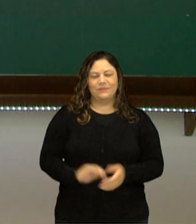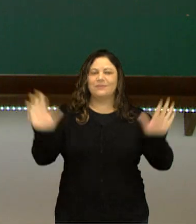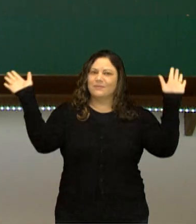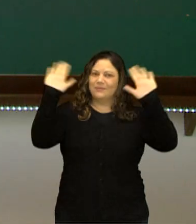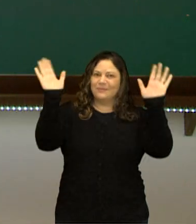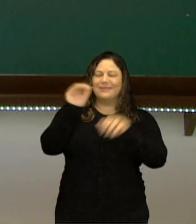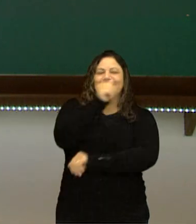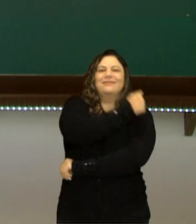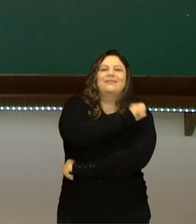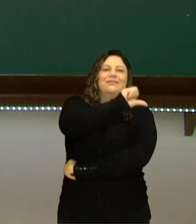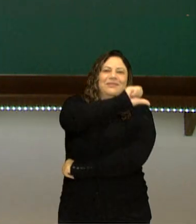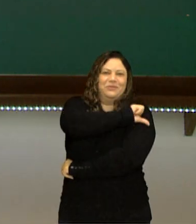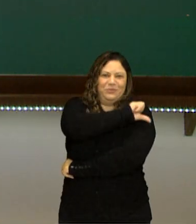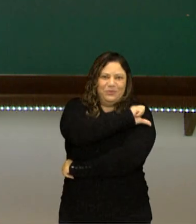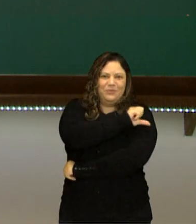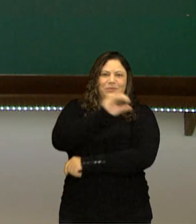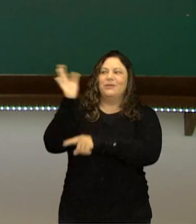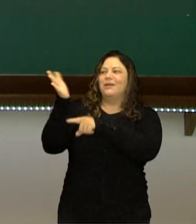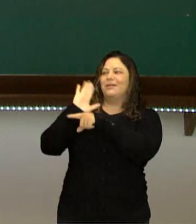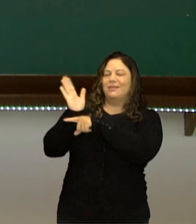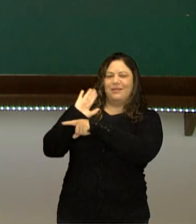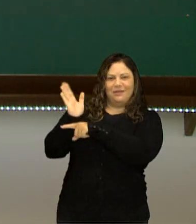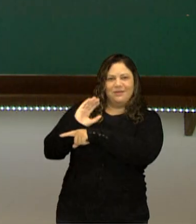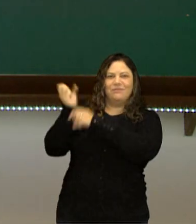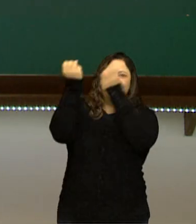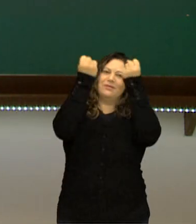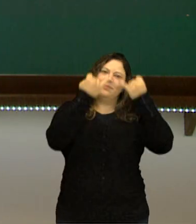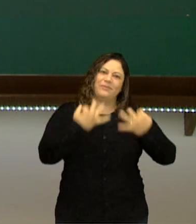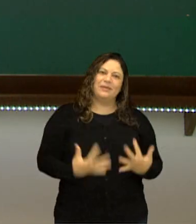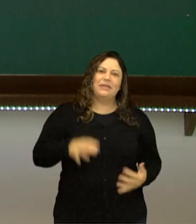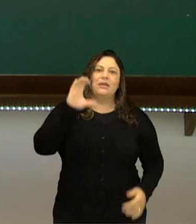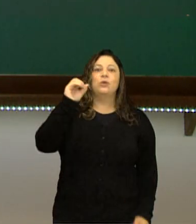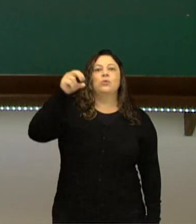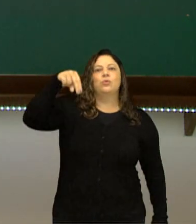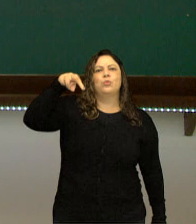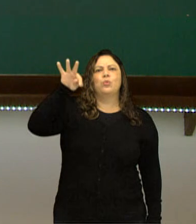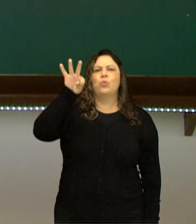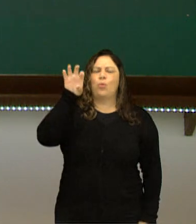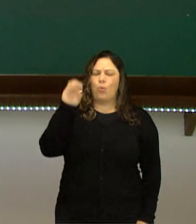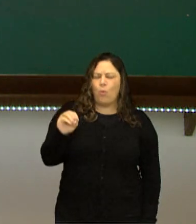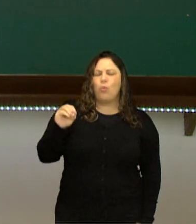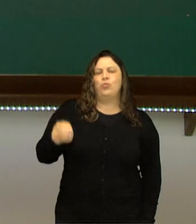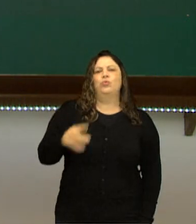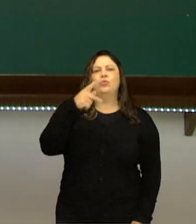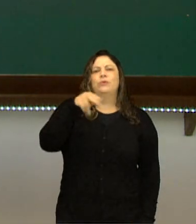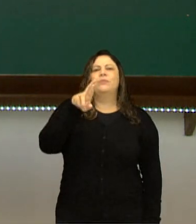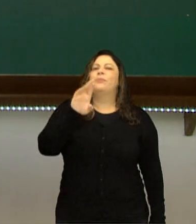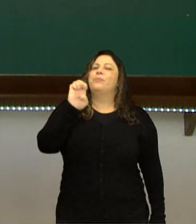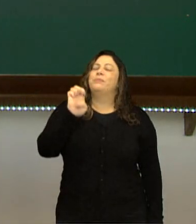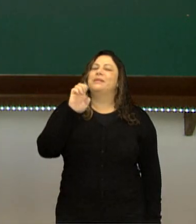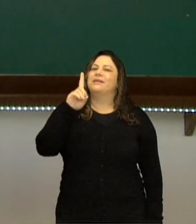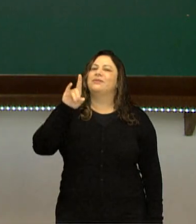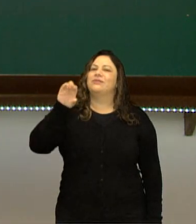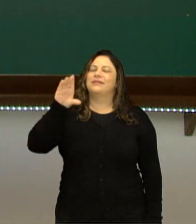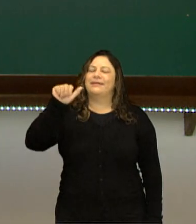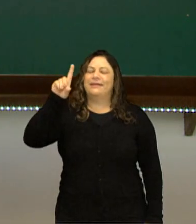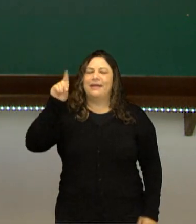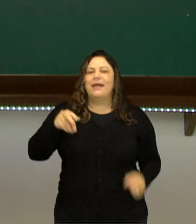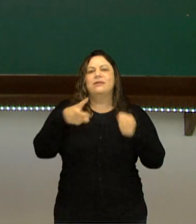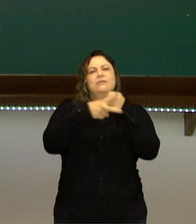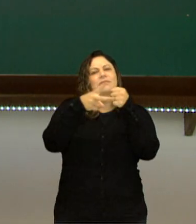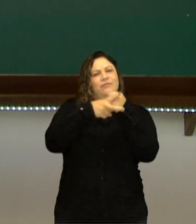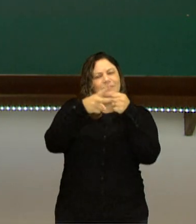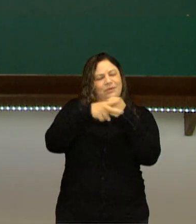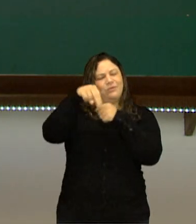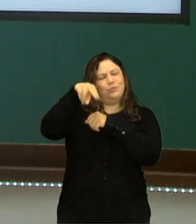Olá, estudantes do 9º ano. Neste vídeo vamos falar sobre conto e predicado verbo nominal. E falando